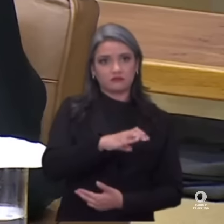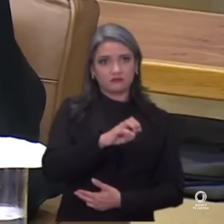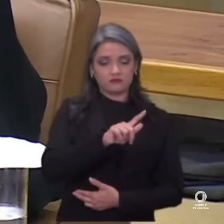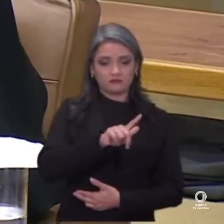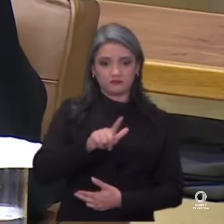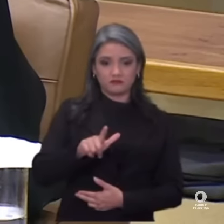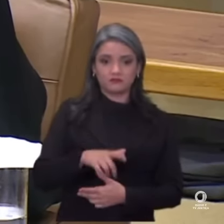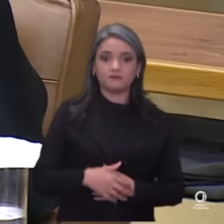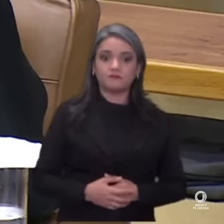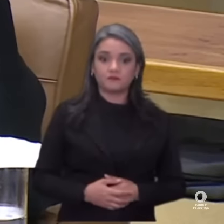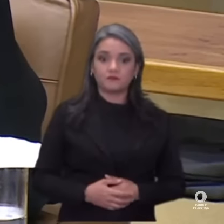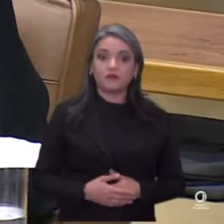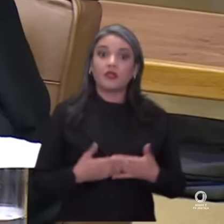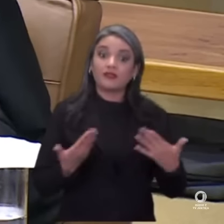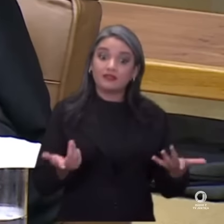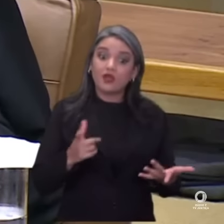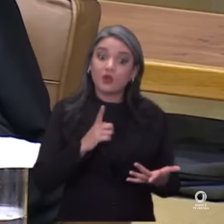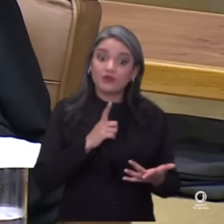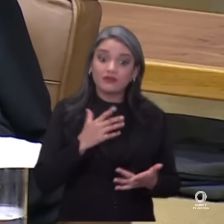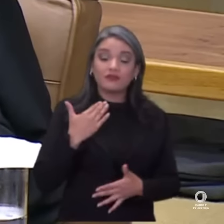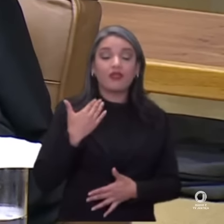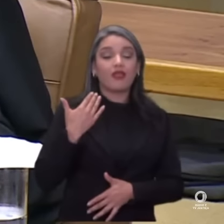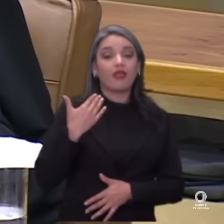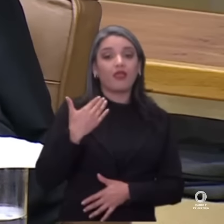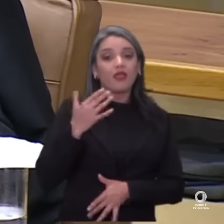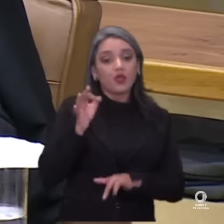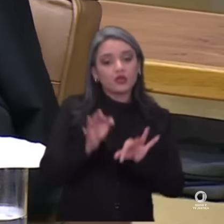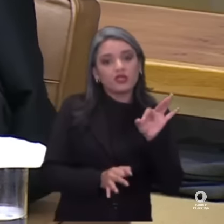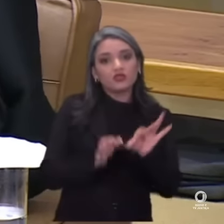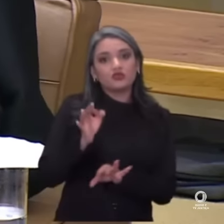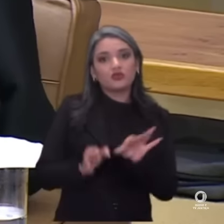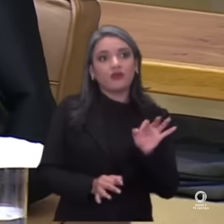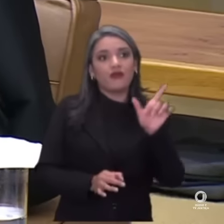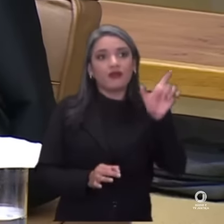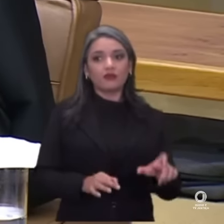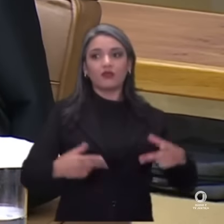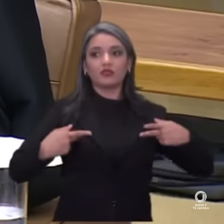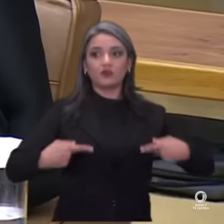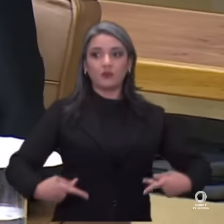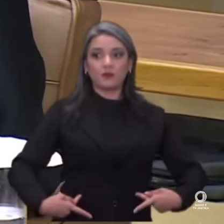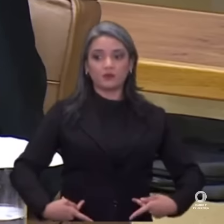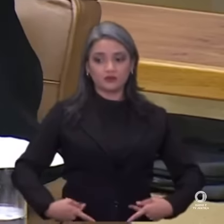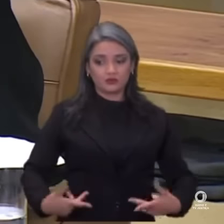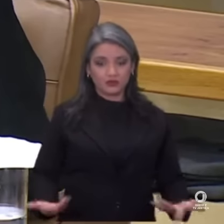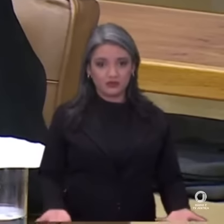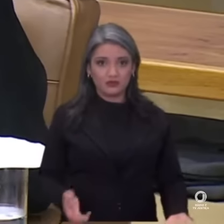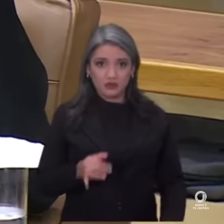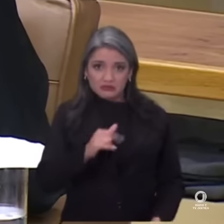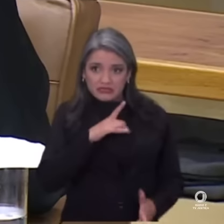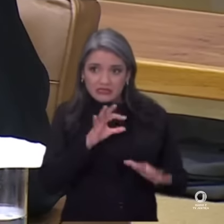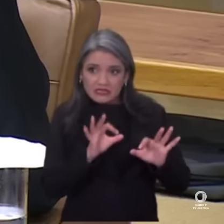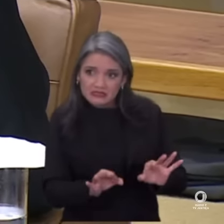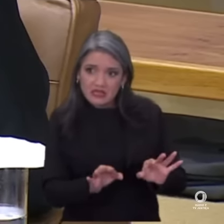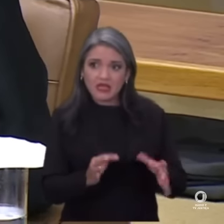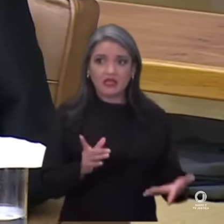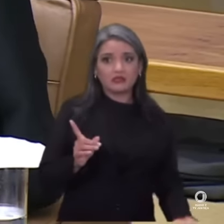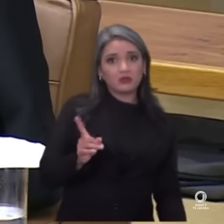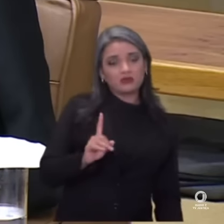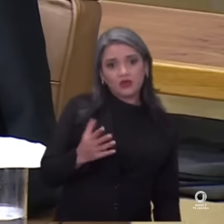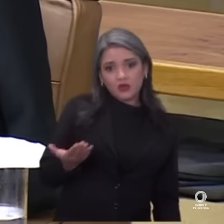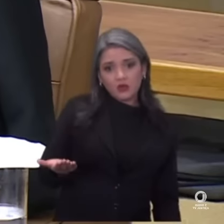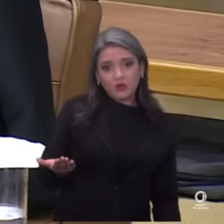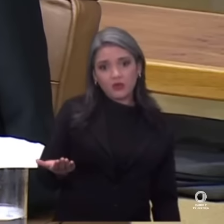é um juízo de valor sobre uma conduta. Se essa conduta está correta ou não, nós estamos a julgar.